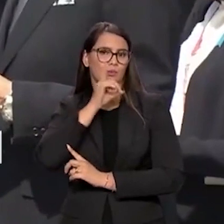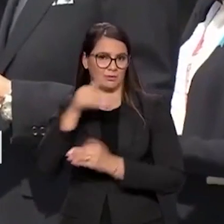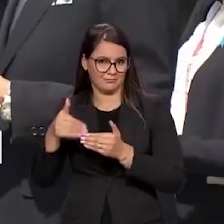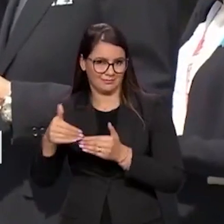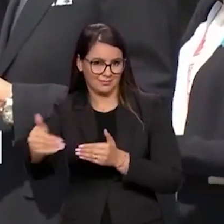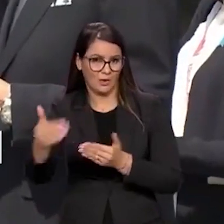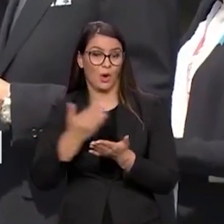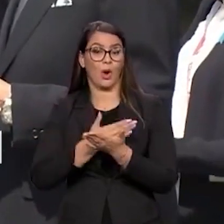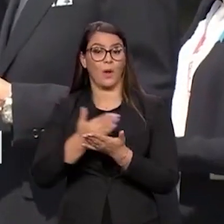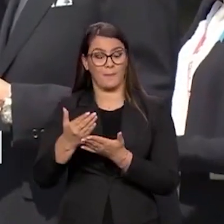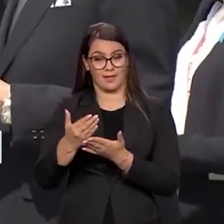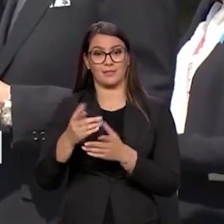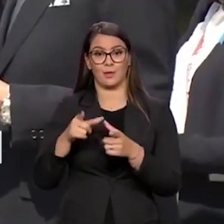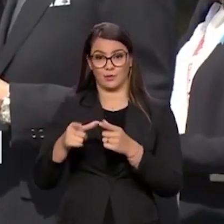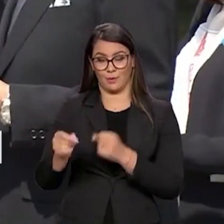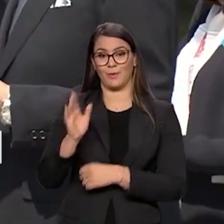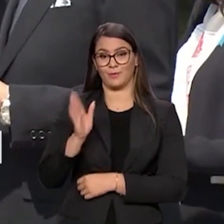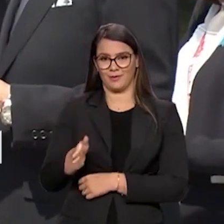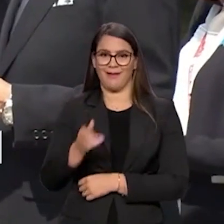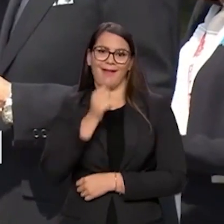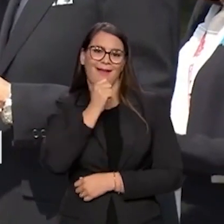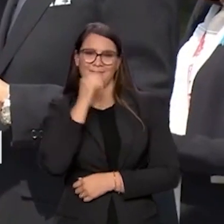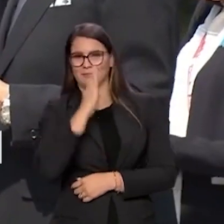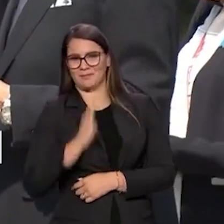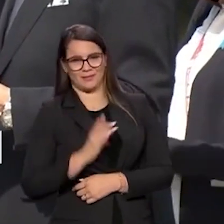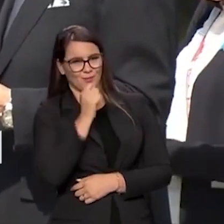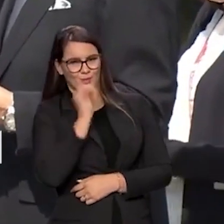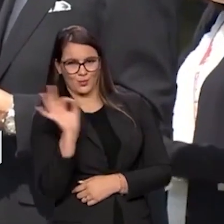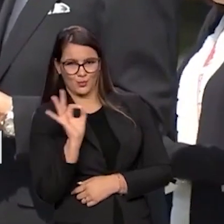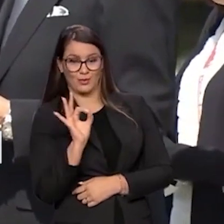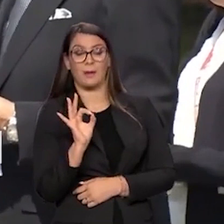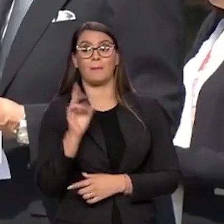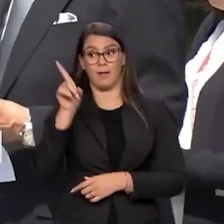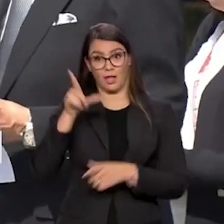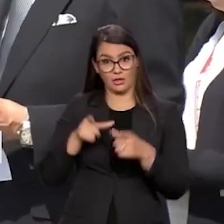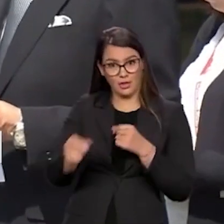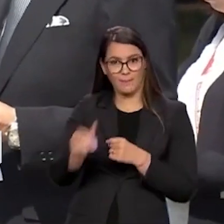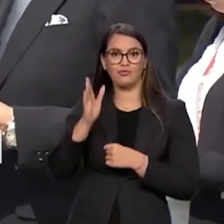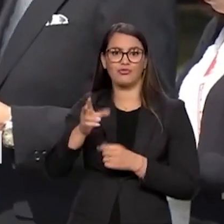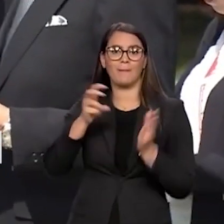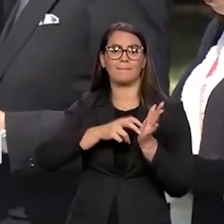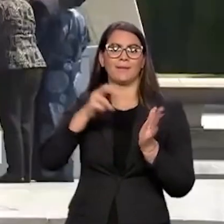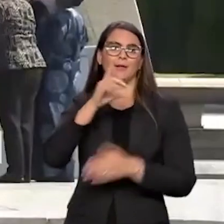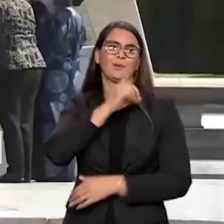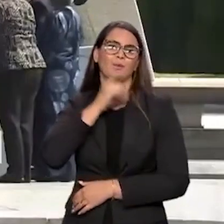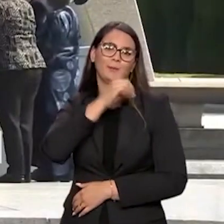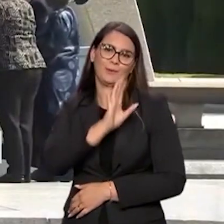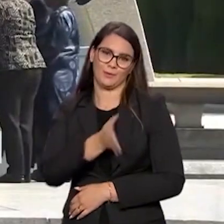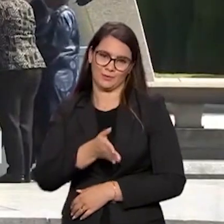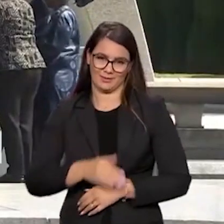se inicia no Japão, começa daqui a pouco ainda aqui no Brasil, mas no Japão já é manhã de domingo nesse momento.